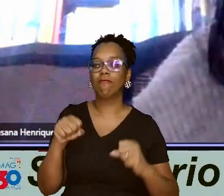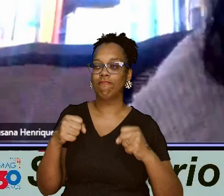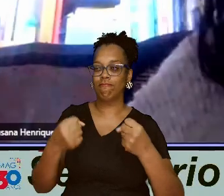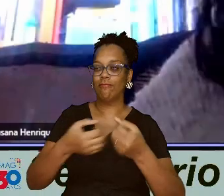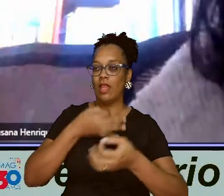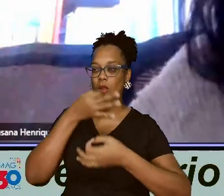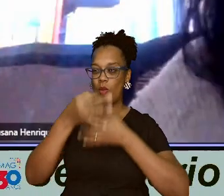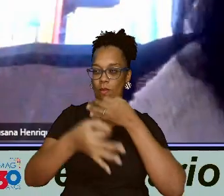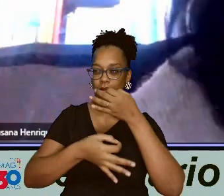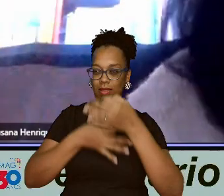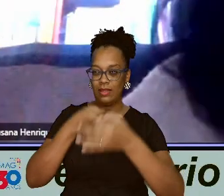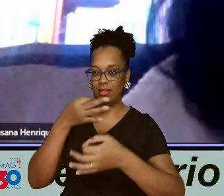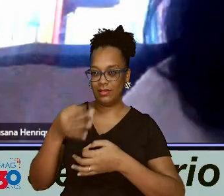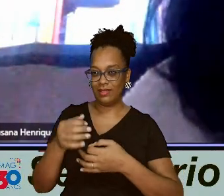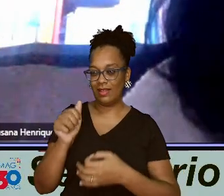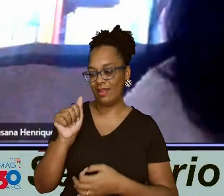né?